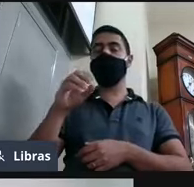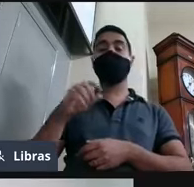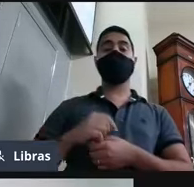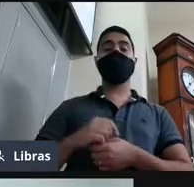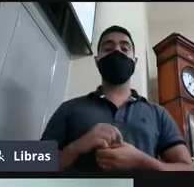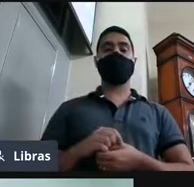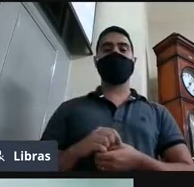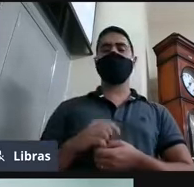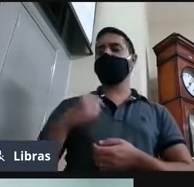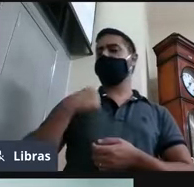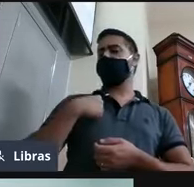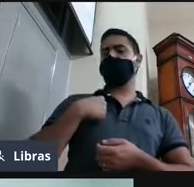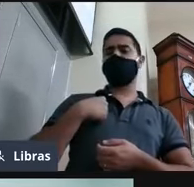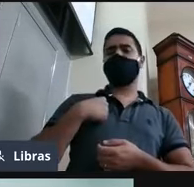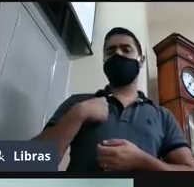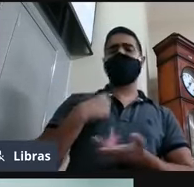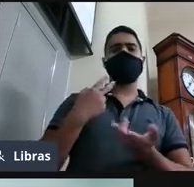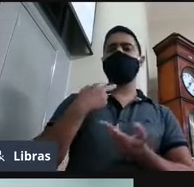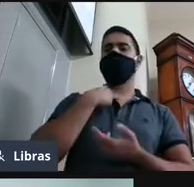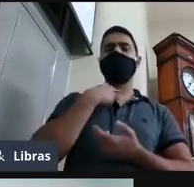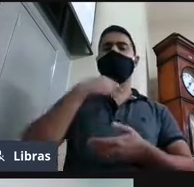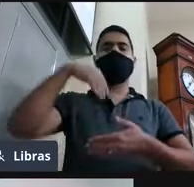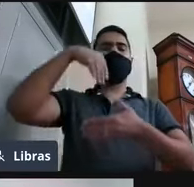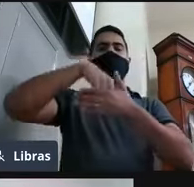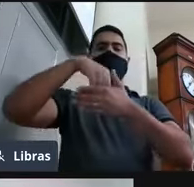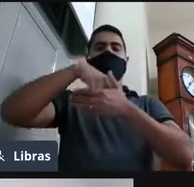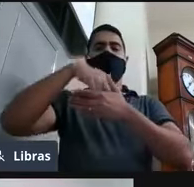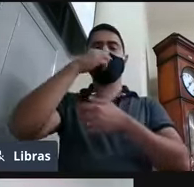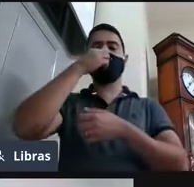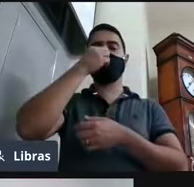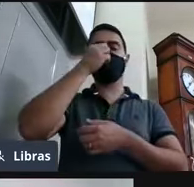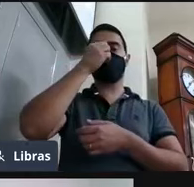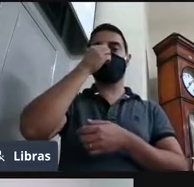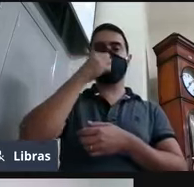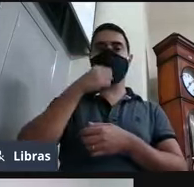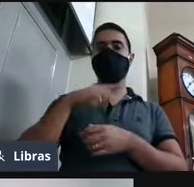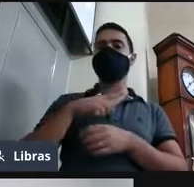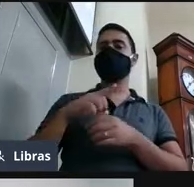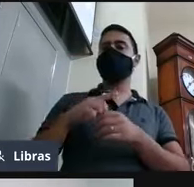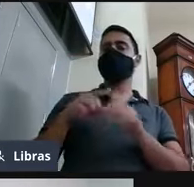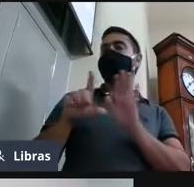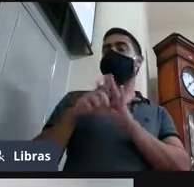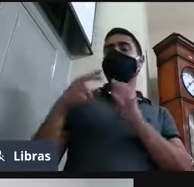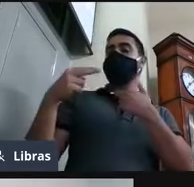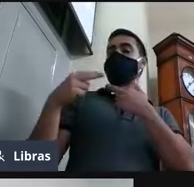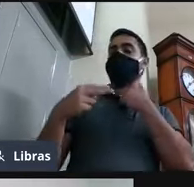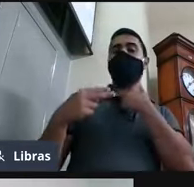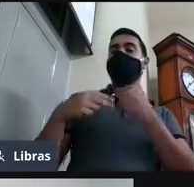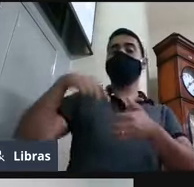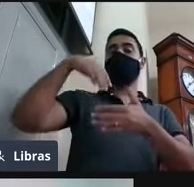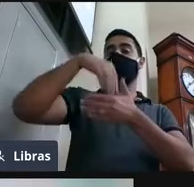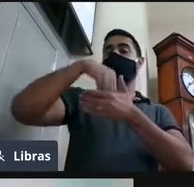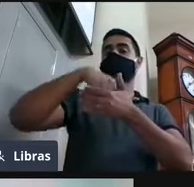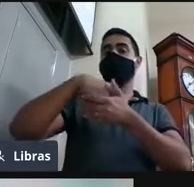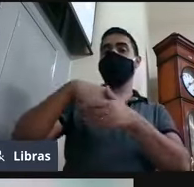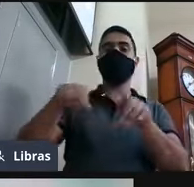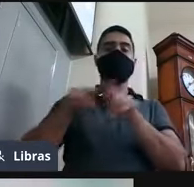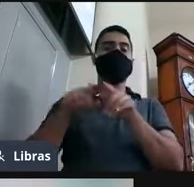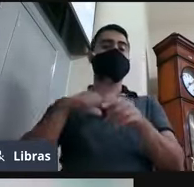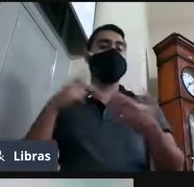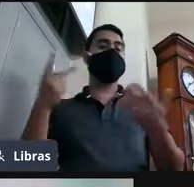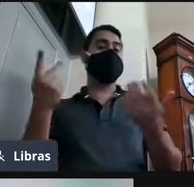poder, eu não pude votar. Eu estava legalmente impedida de votar. Então, está havendo